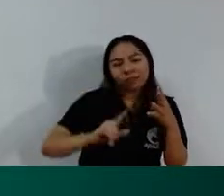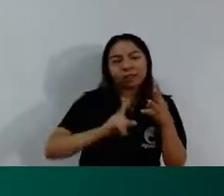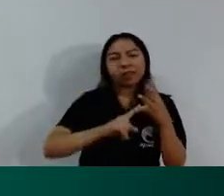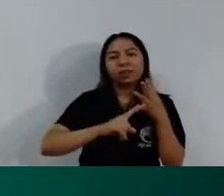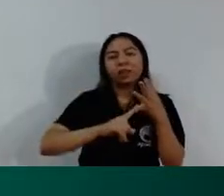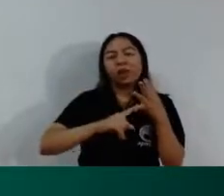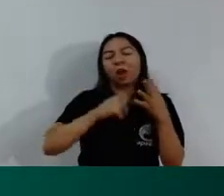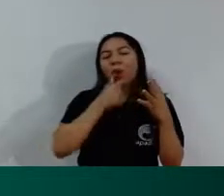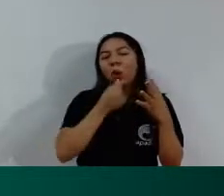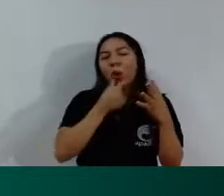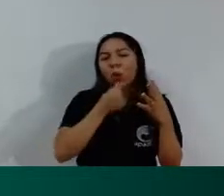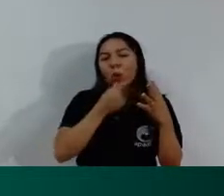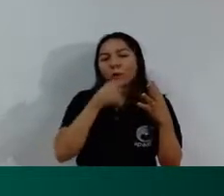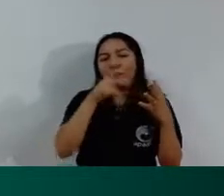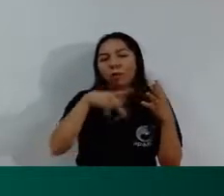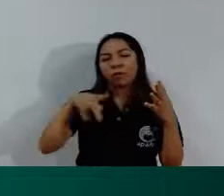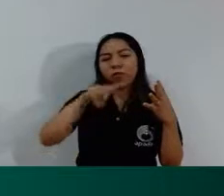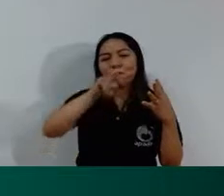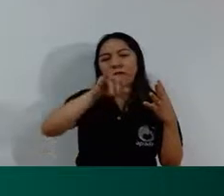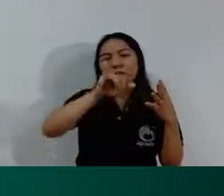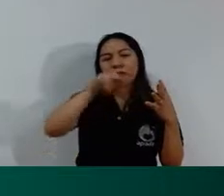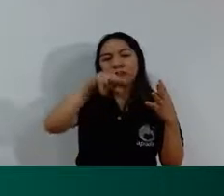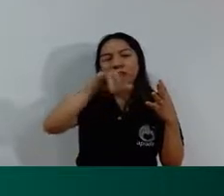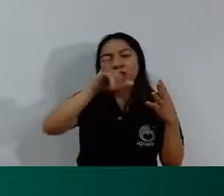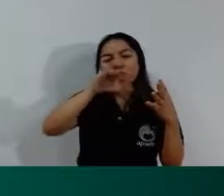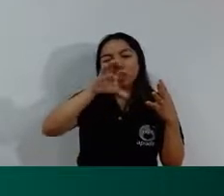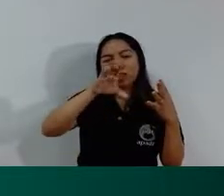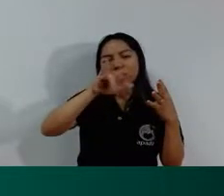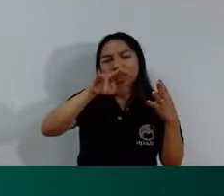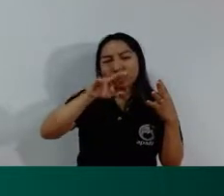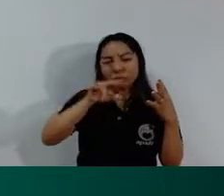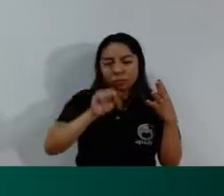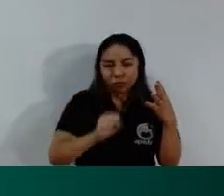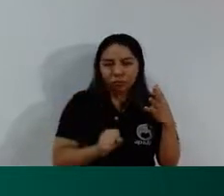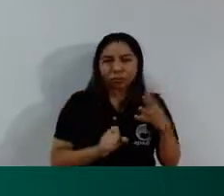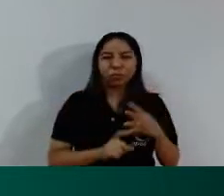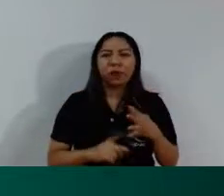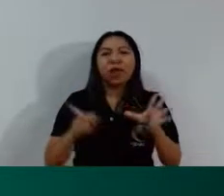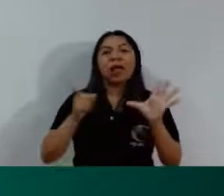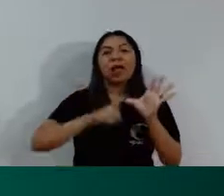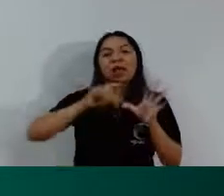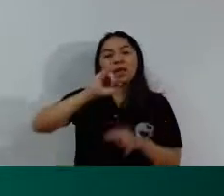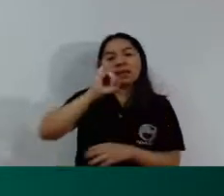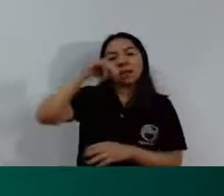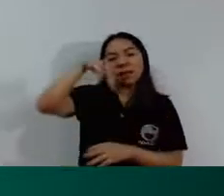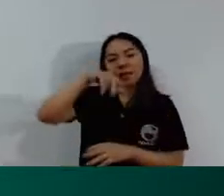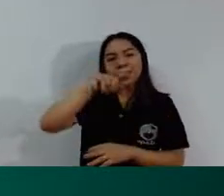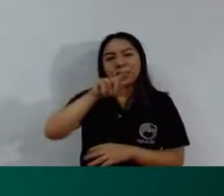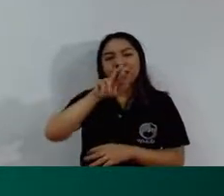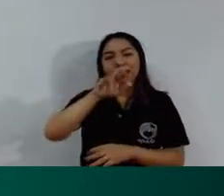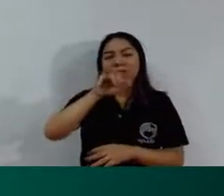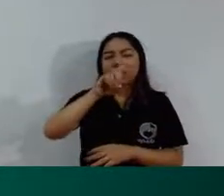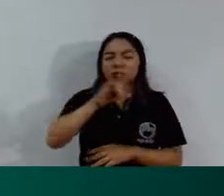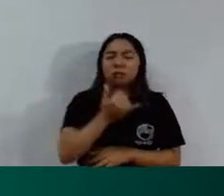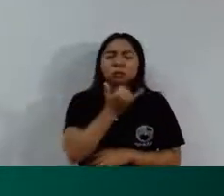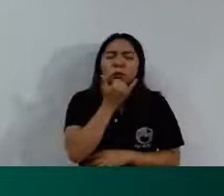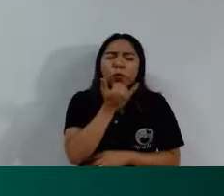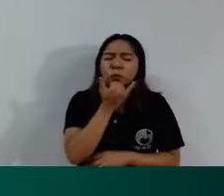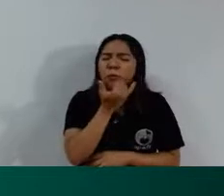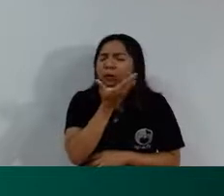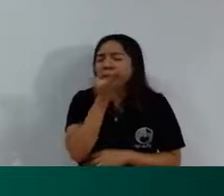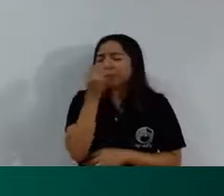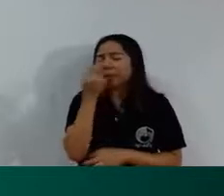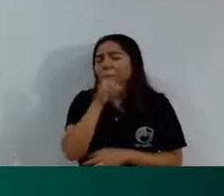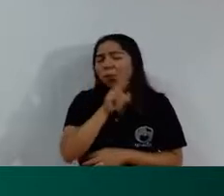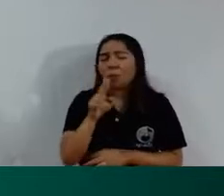cadê ela é só não me desculpa o nome Ingrid eu tenho problemas de decorar não